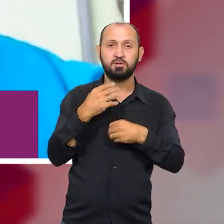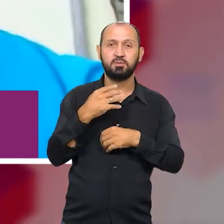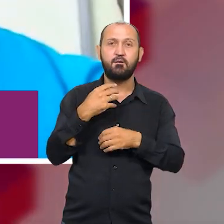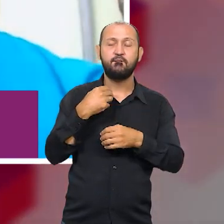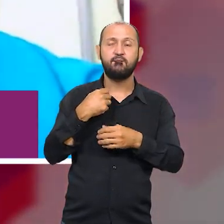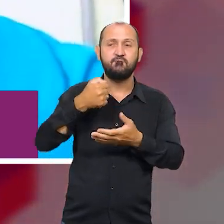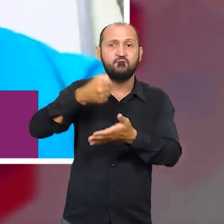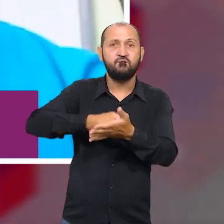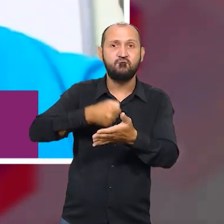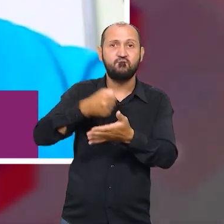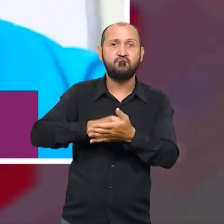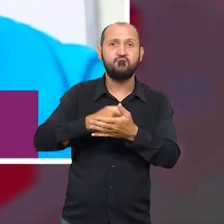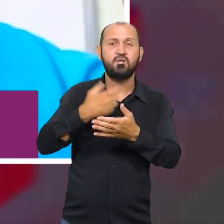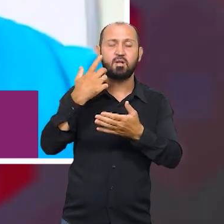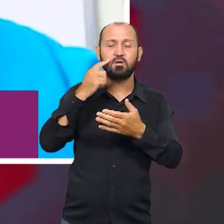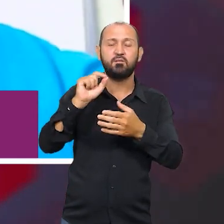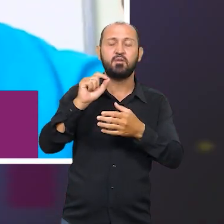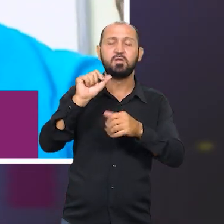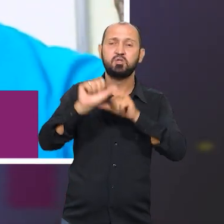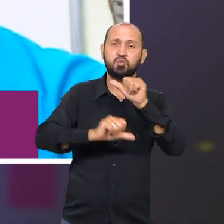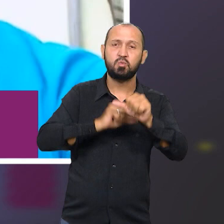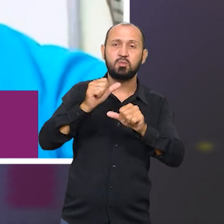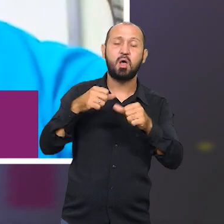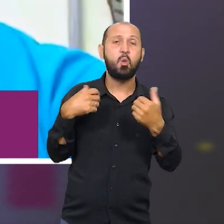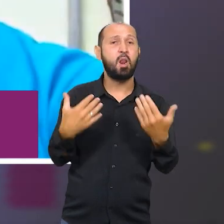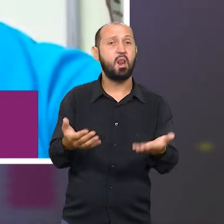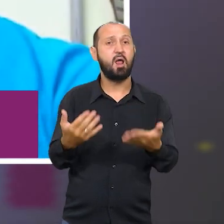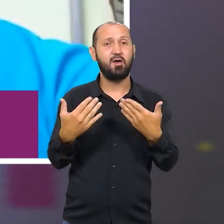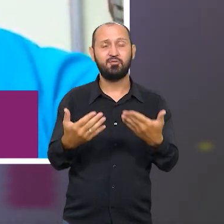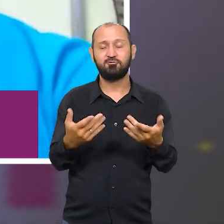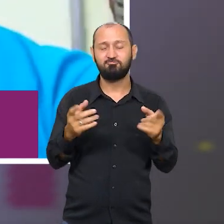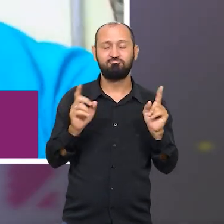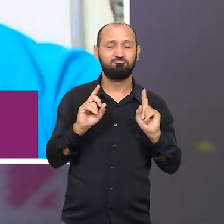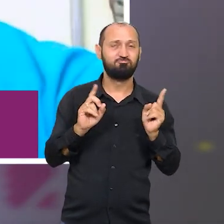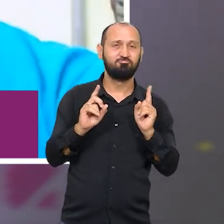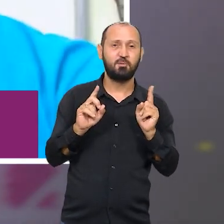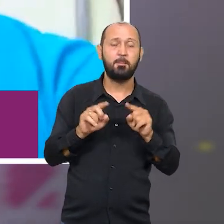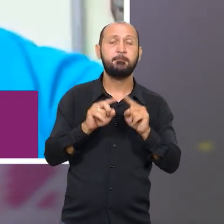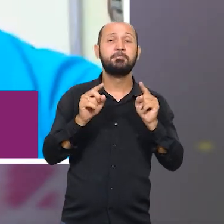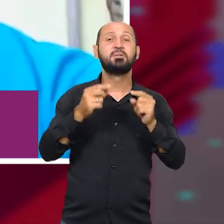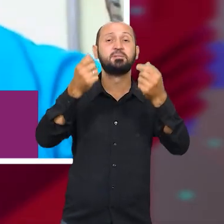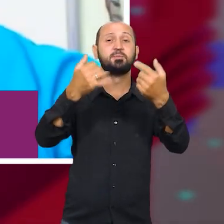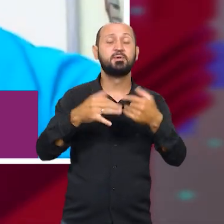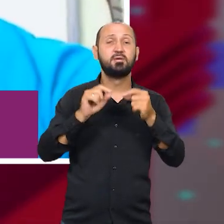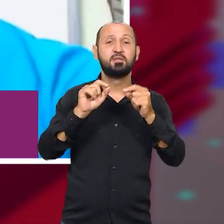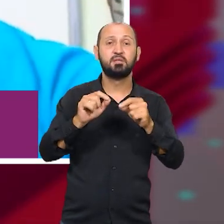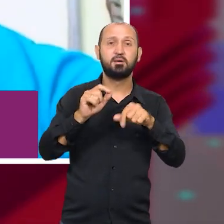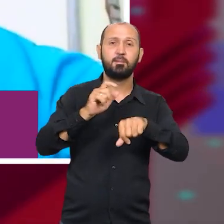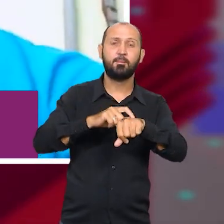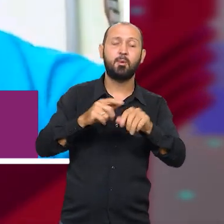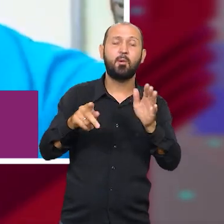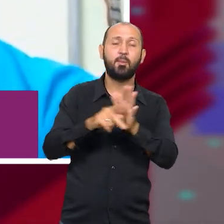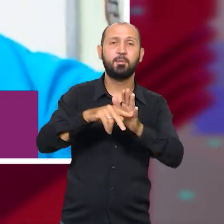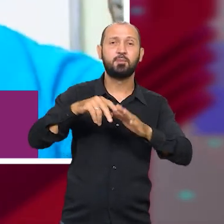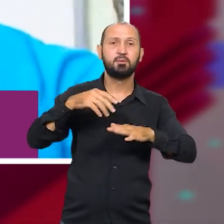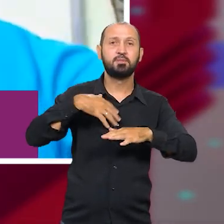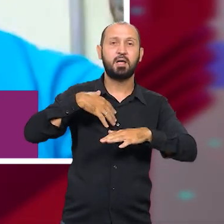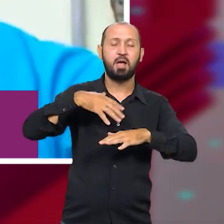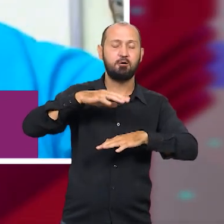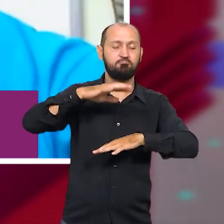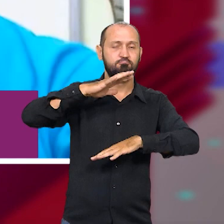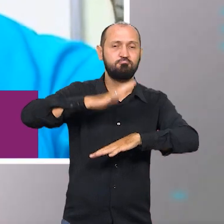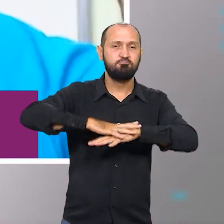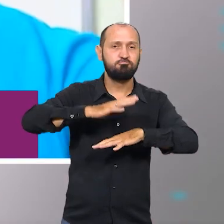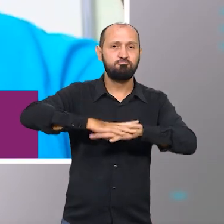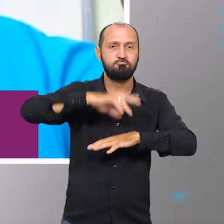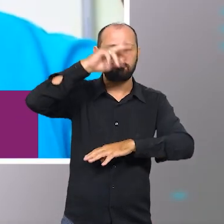frente, ele vai se tornar um autista leve, não é isso que eu quero dizer. Mas eu quero dizer que a parte da autonomia dele, a vida